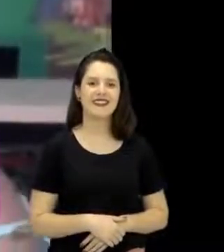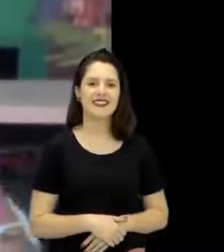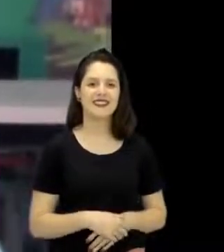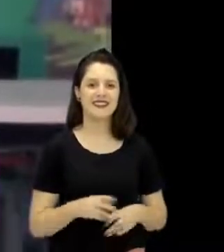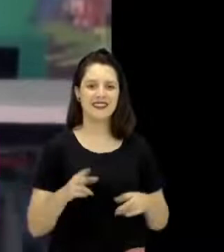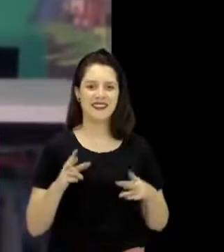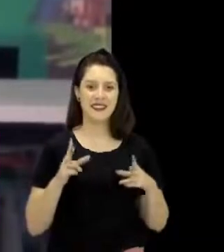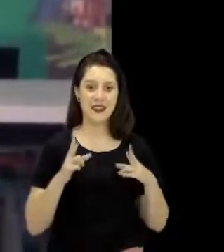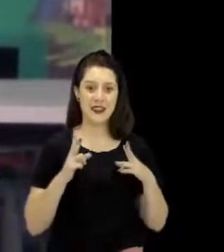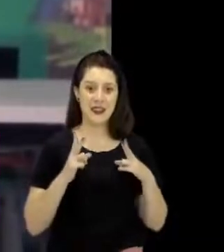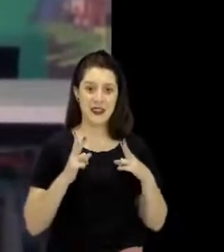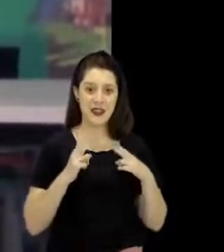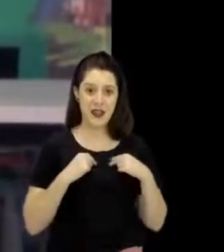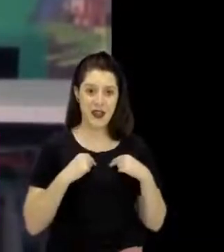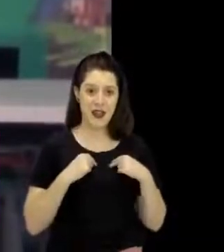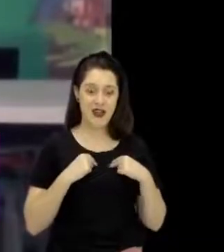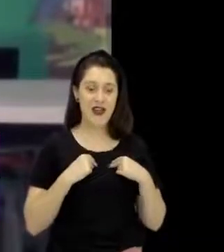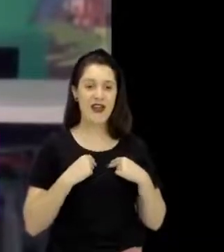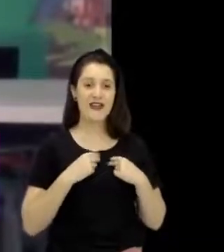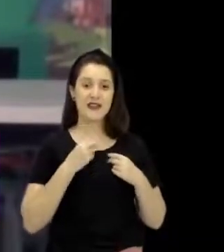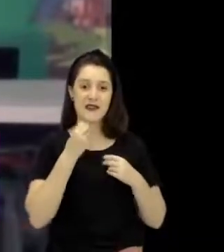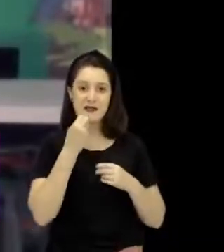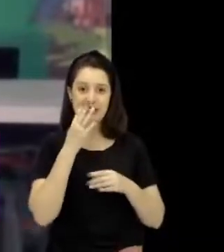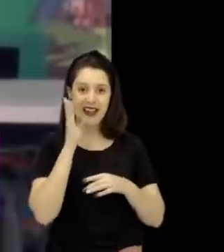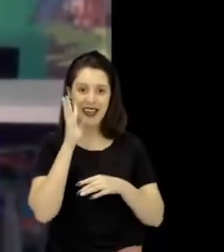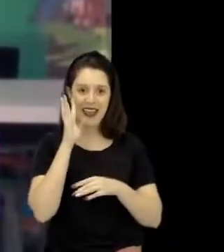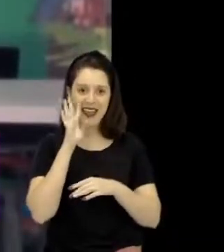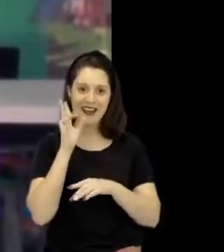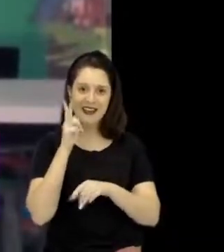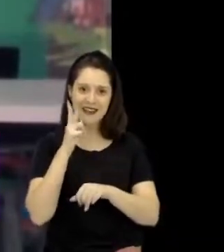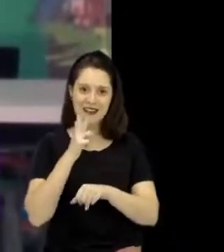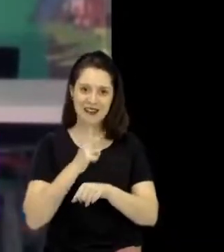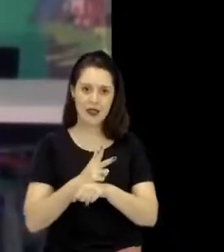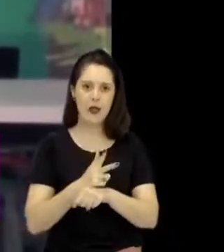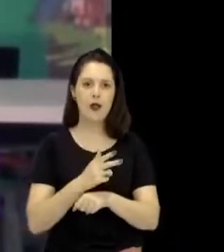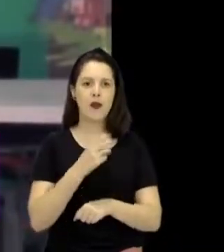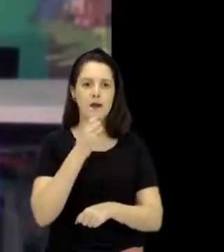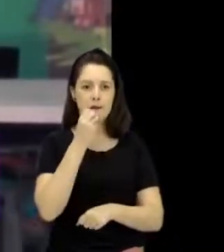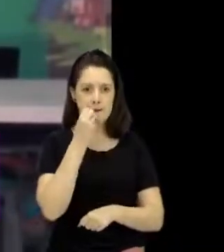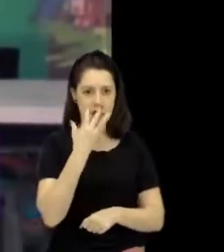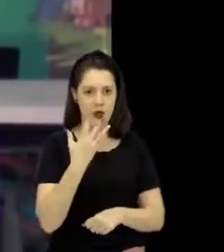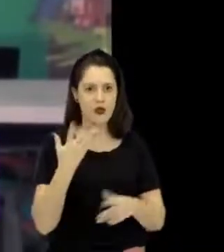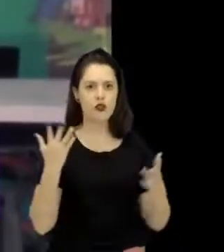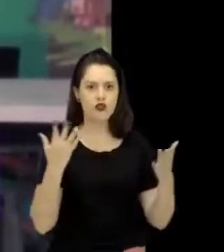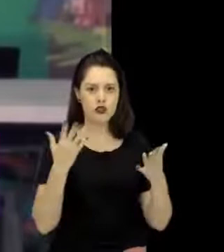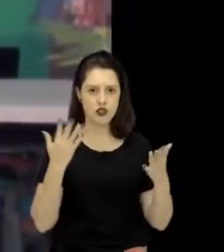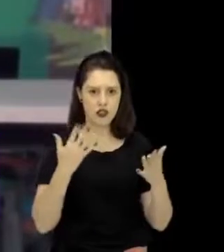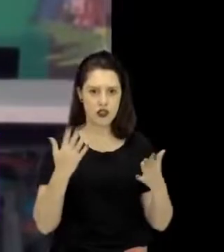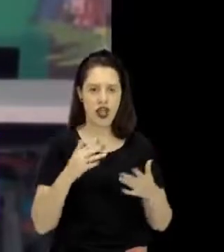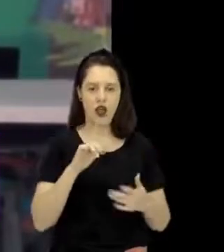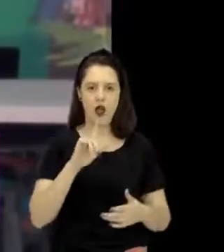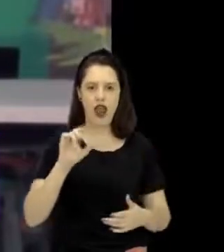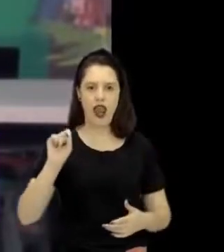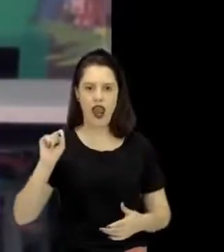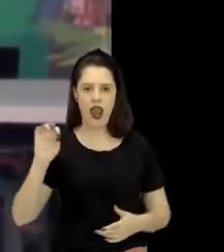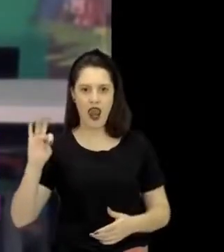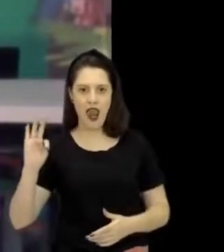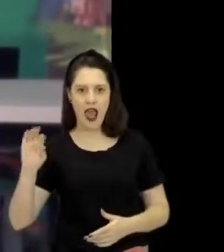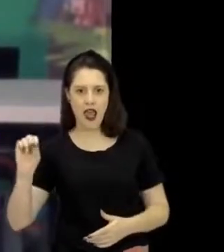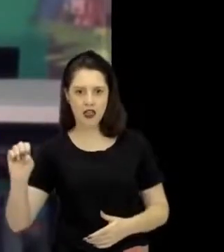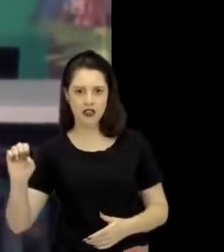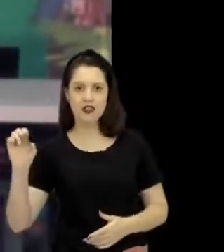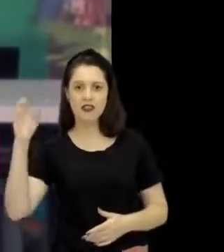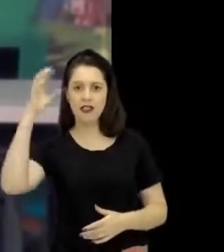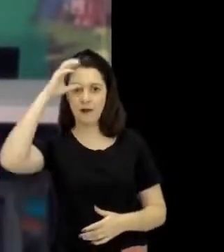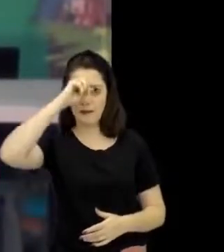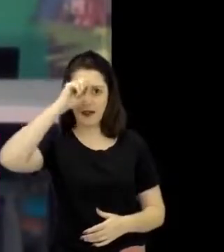Nossa, pessoal, que legal esse vídeo, não é mesmo? Bom, agora que a gente já aprendeu a ligar o LED com potenciômetro no simulador